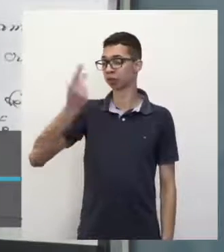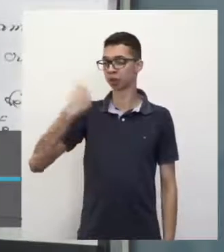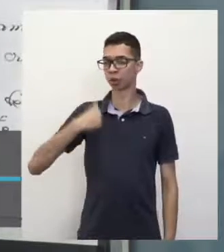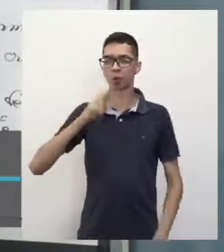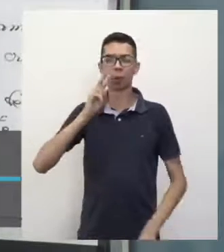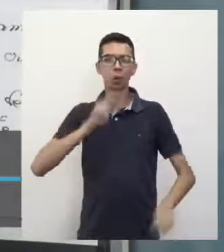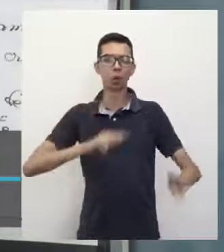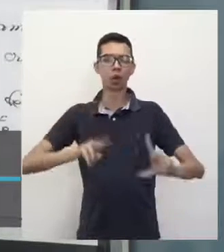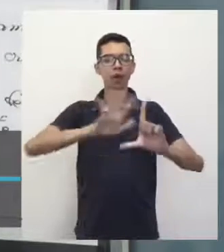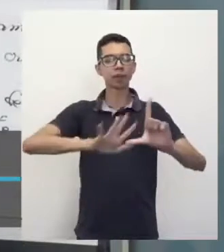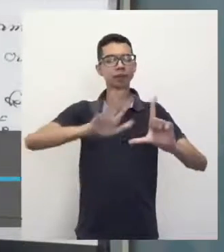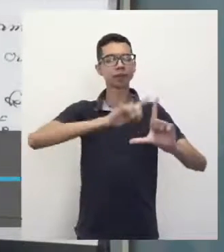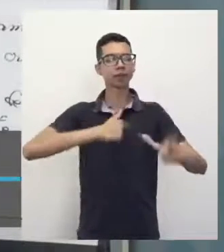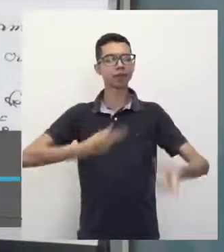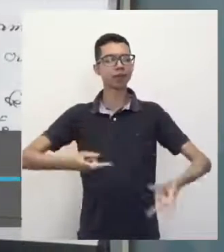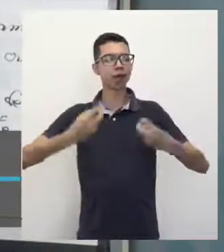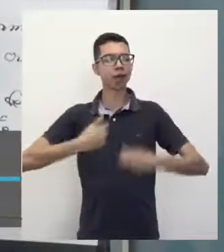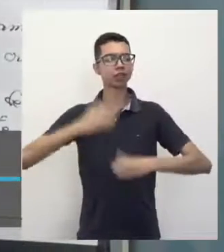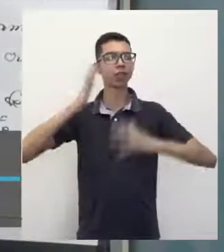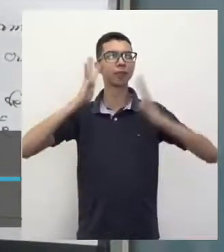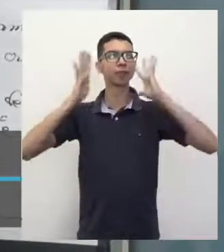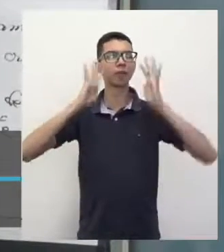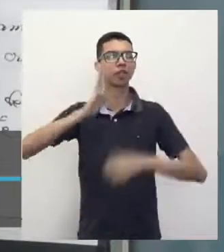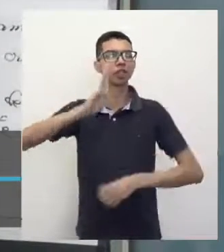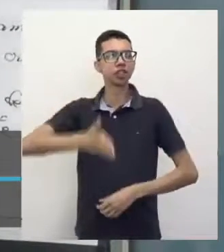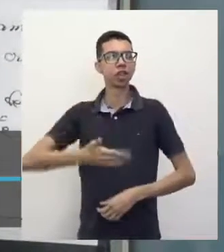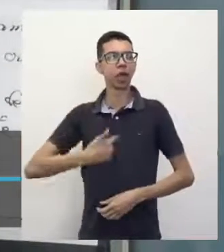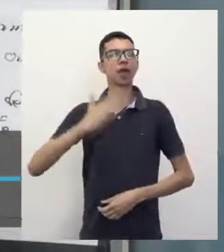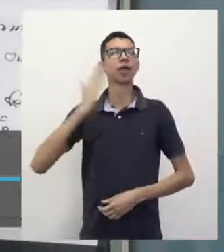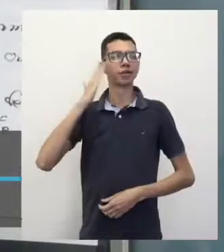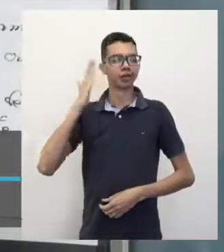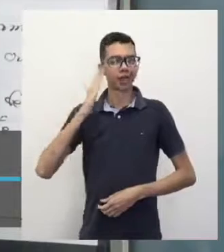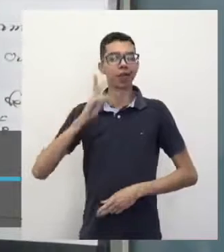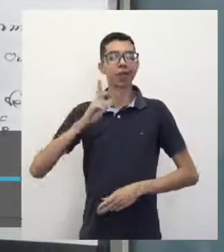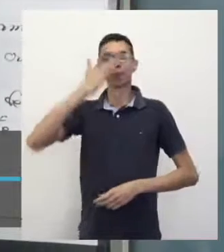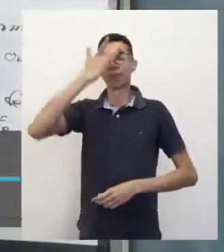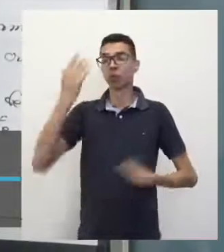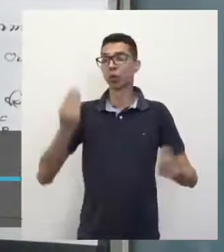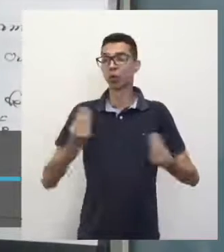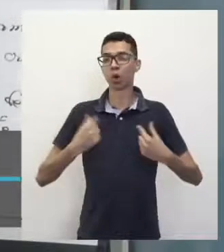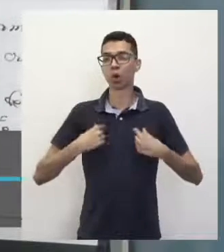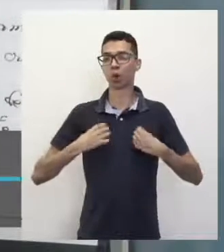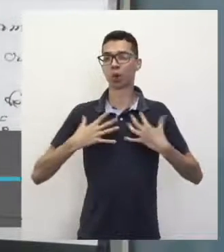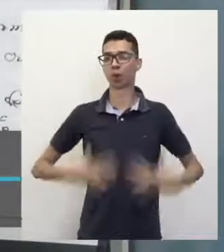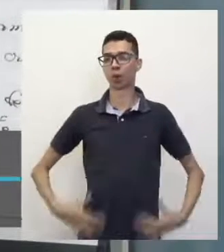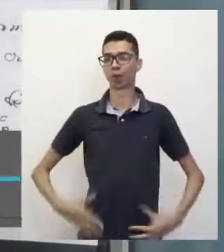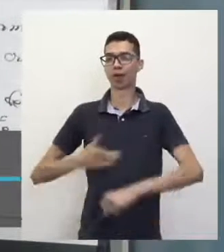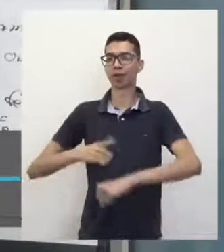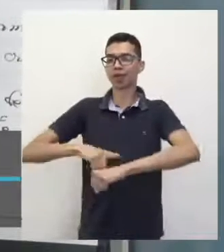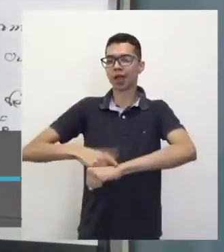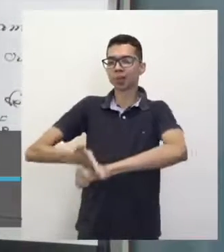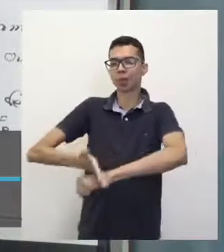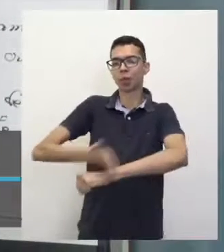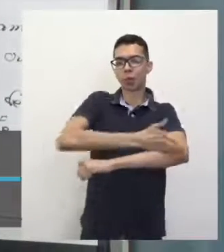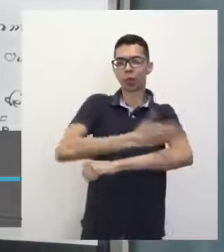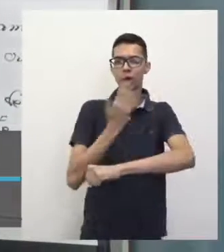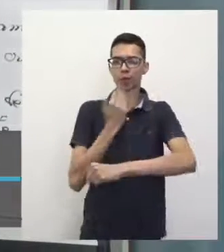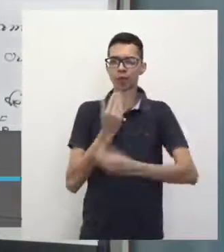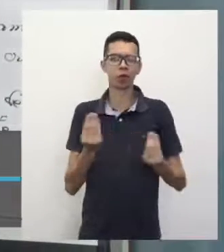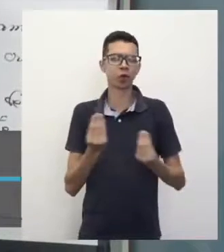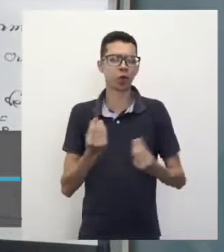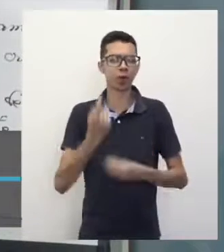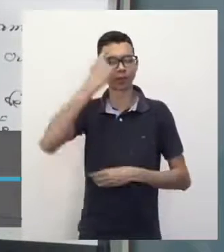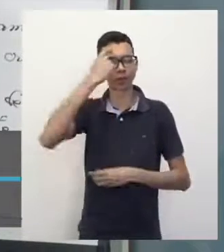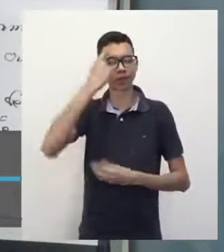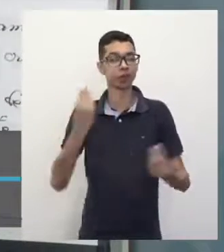ali retratada, eu vou ter uma ideia de como as pessoas daquele período histórico se vestiam, como elas comiam, como elas viviam, o que elas